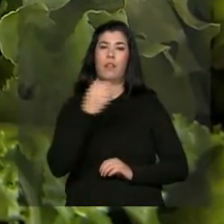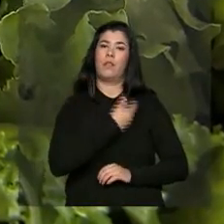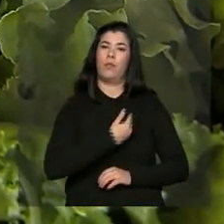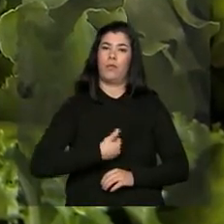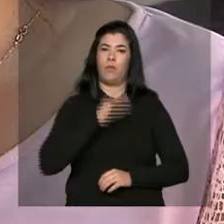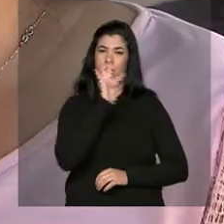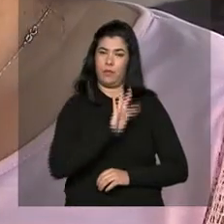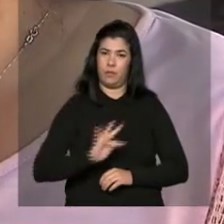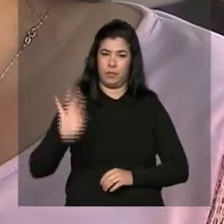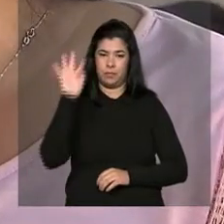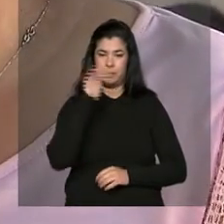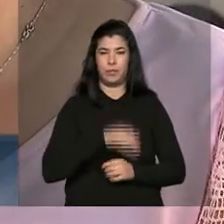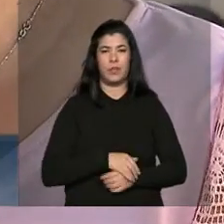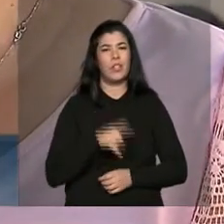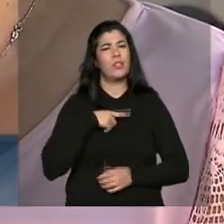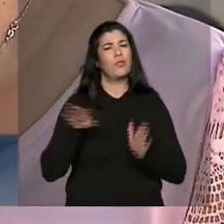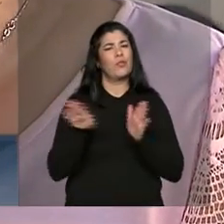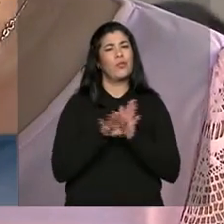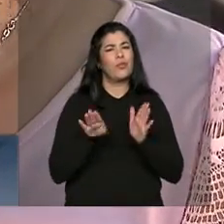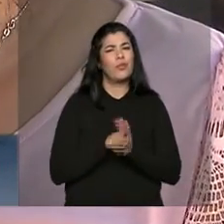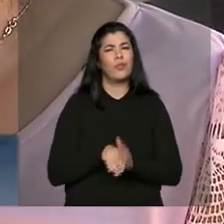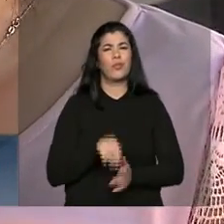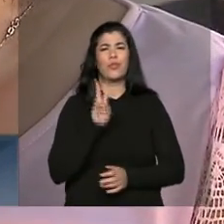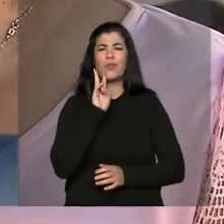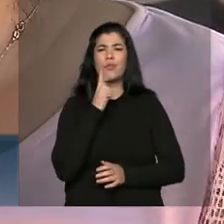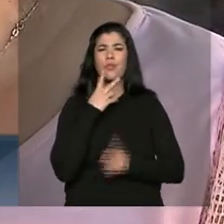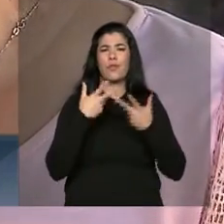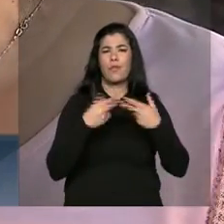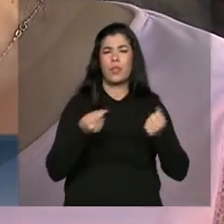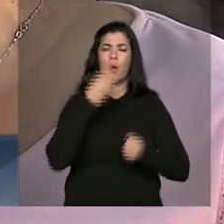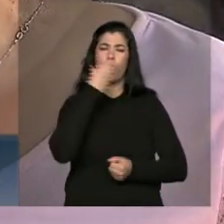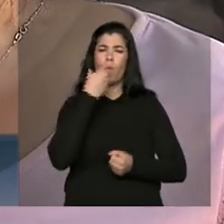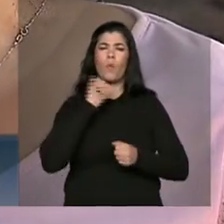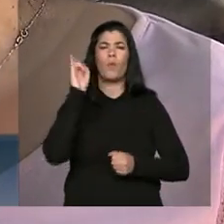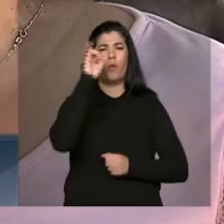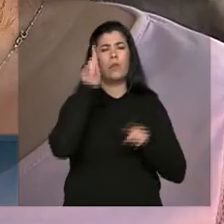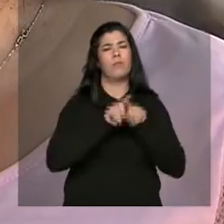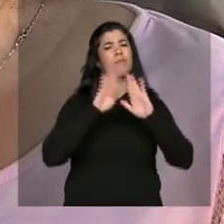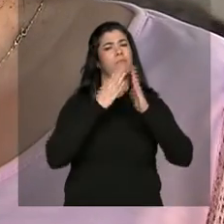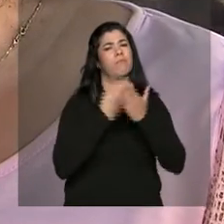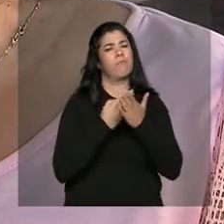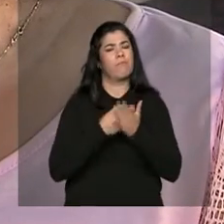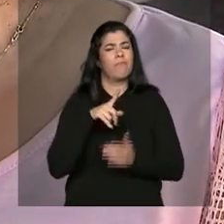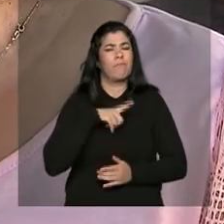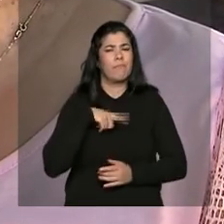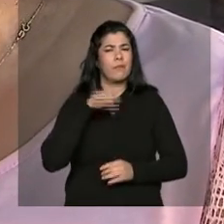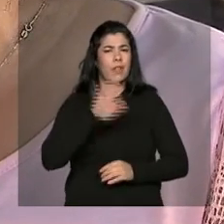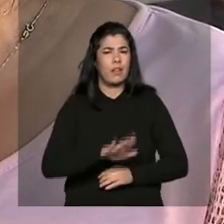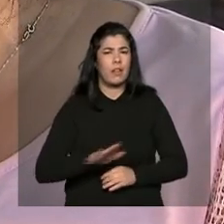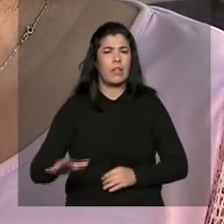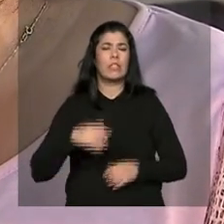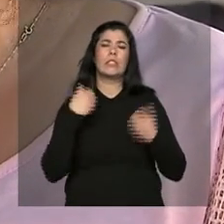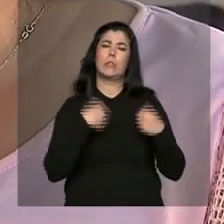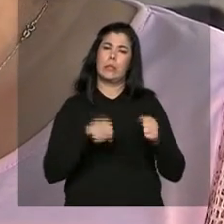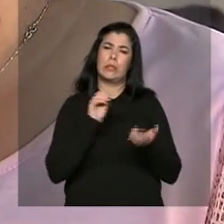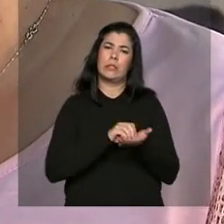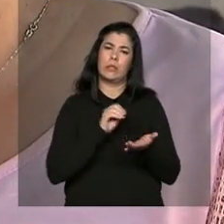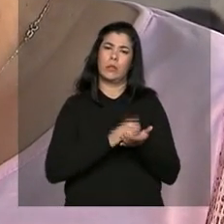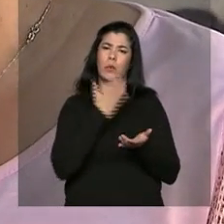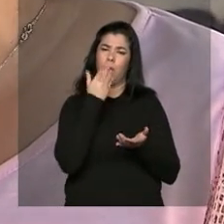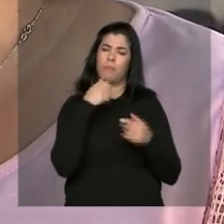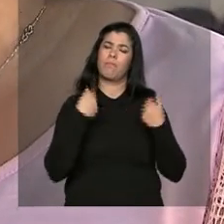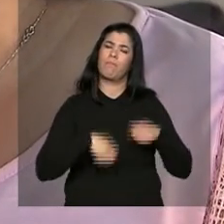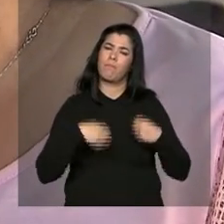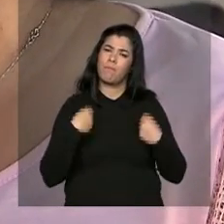Governo Federal. Vem verdura, vem frutas, e isso é muito importante para a nossa escola. Temos crianças muito carentes, né,